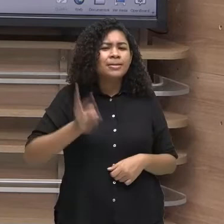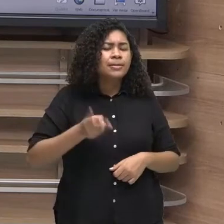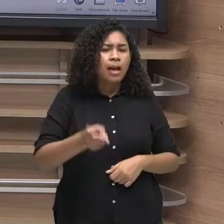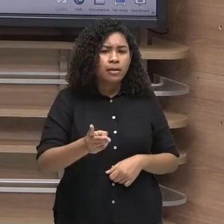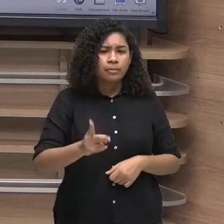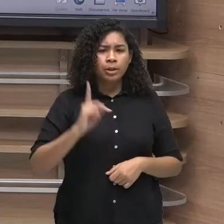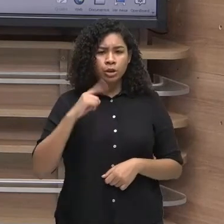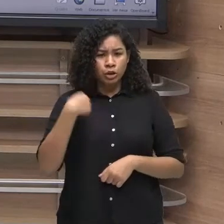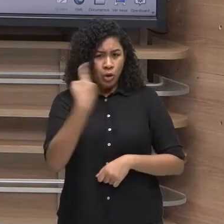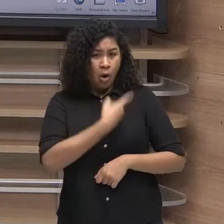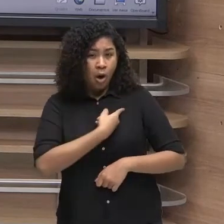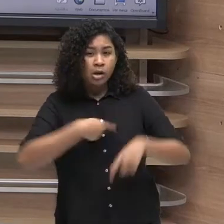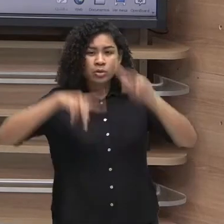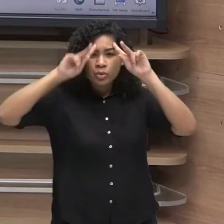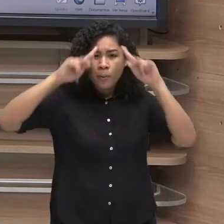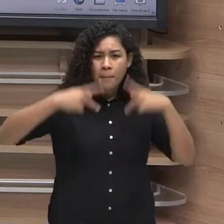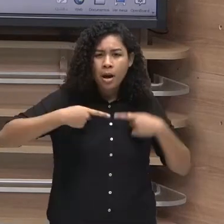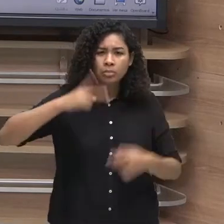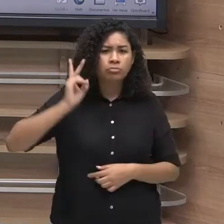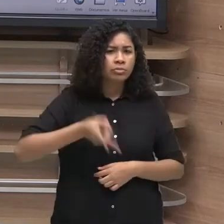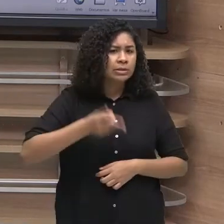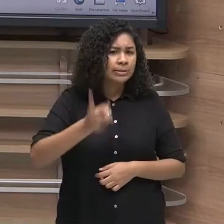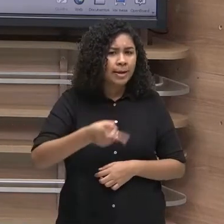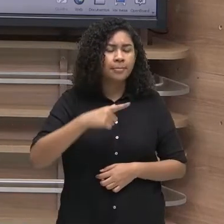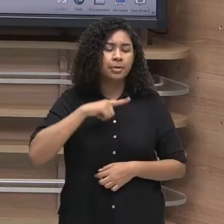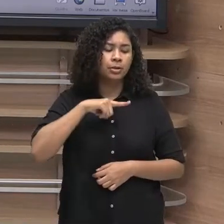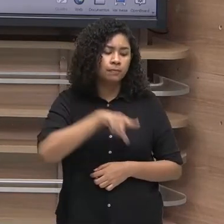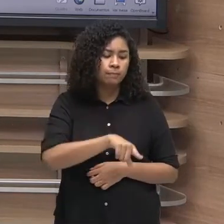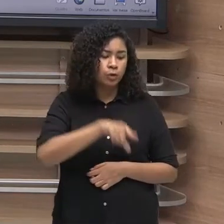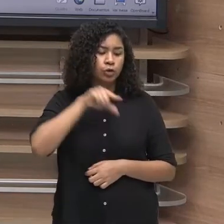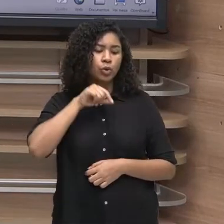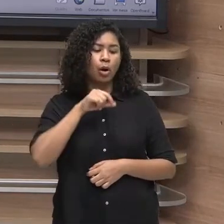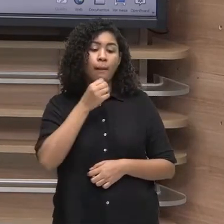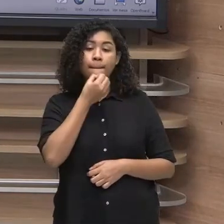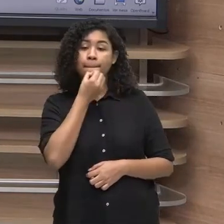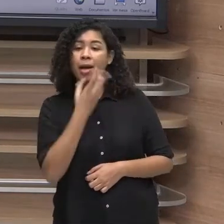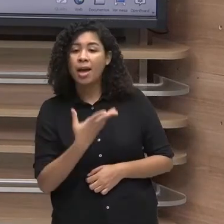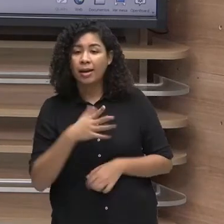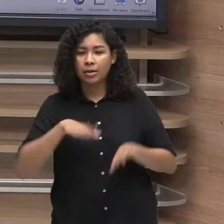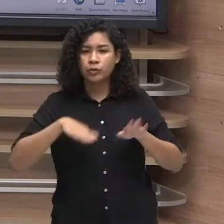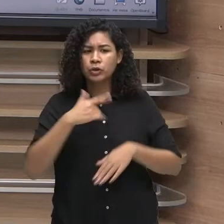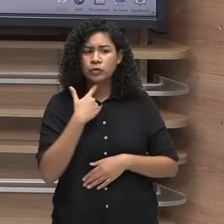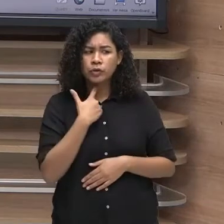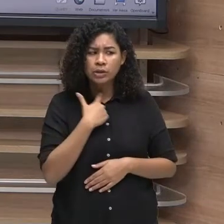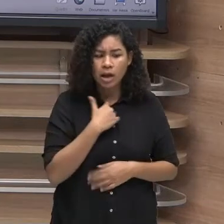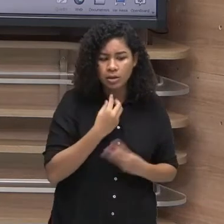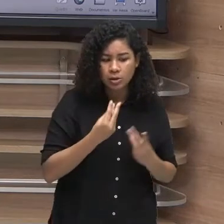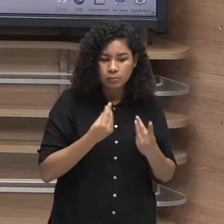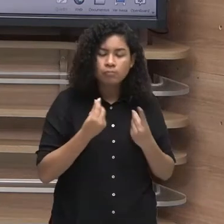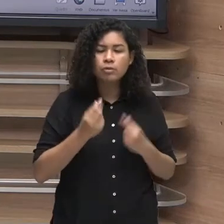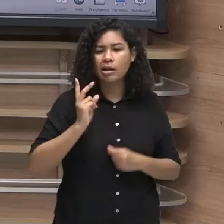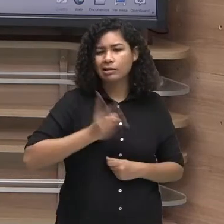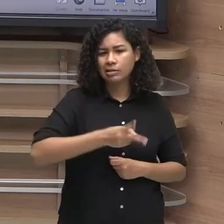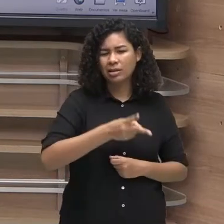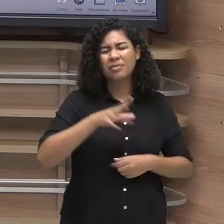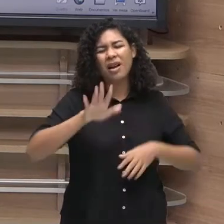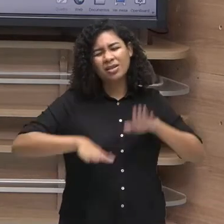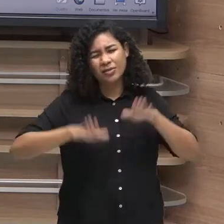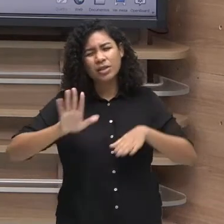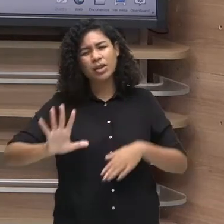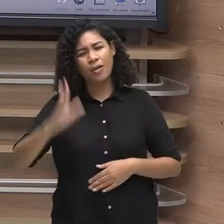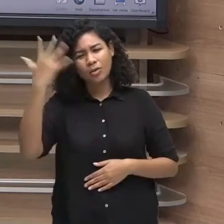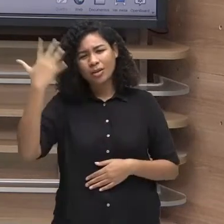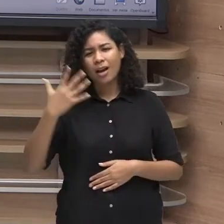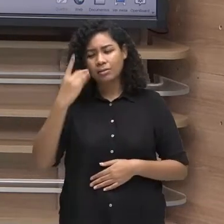tendemos como seres humanos a fazer uma opção pelo bem. Muitas das vezes a gente faz mais